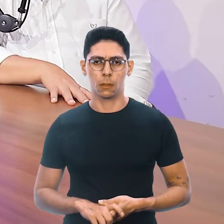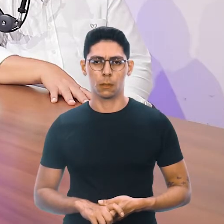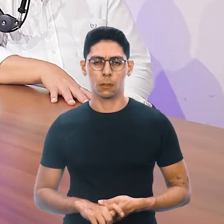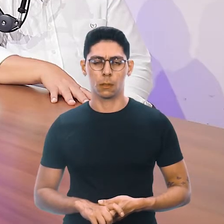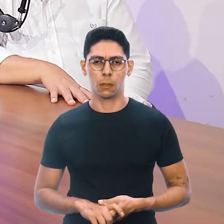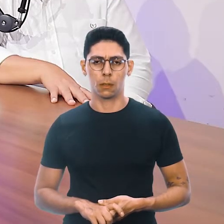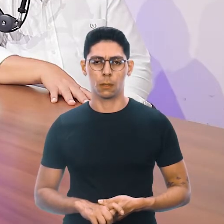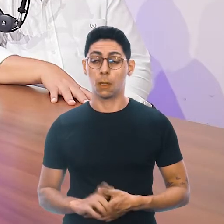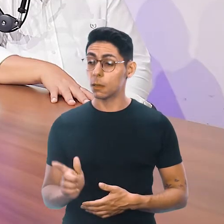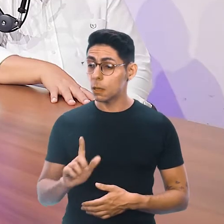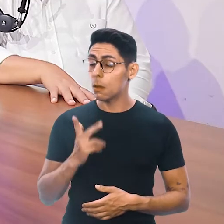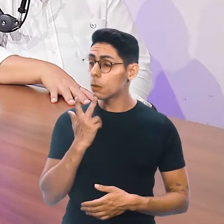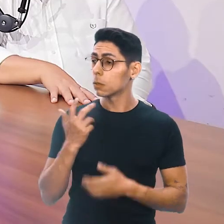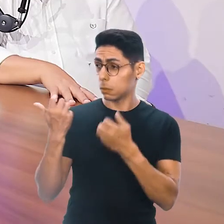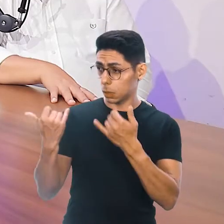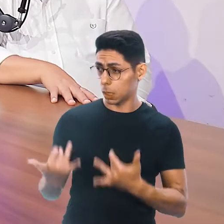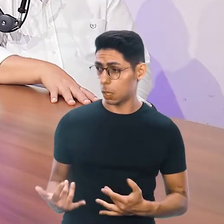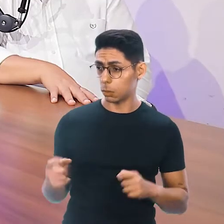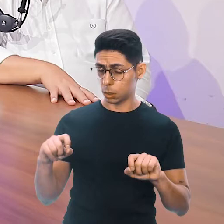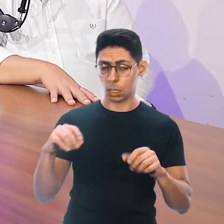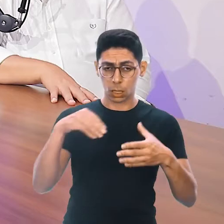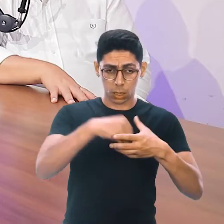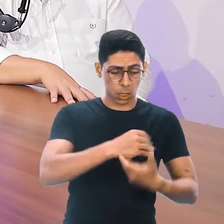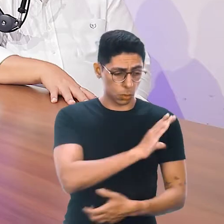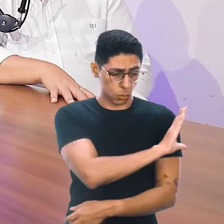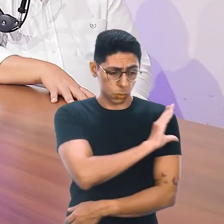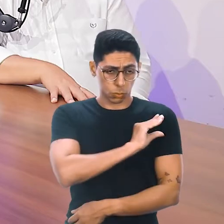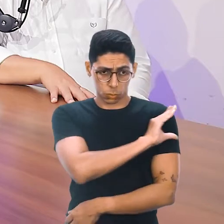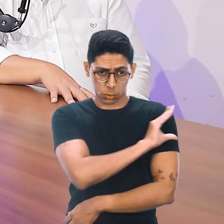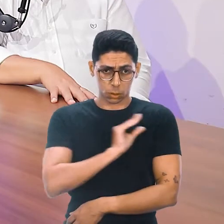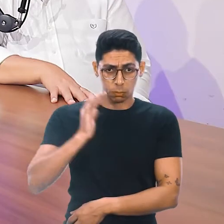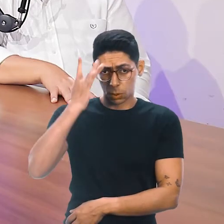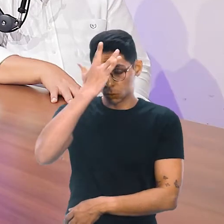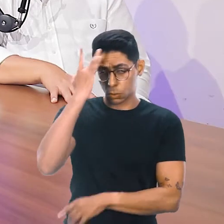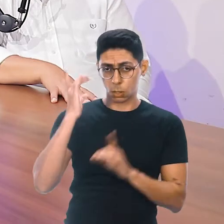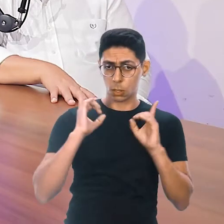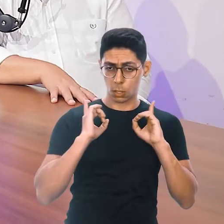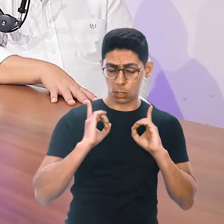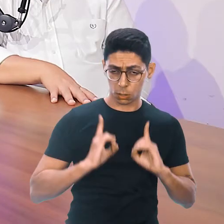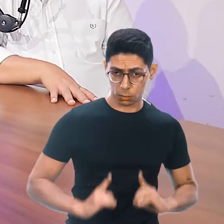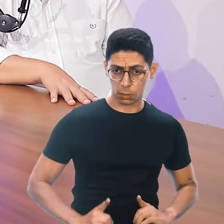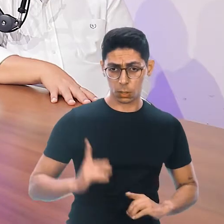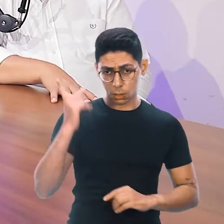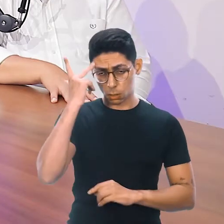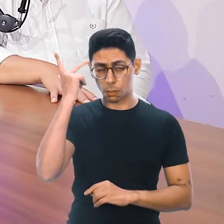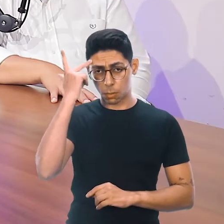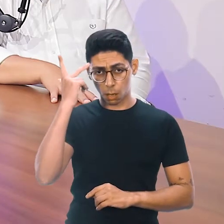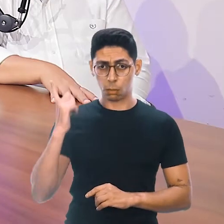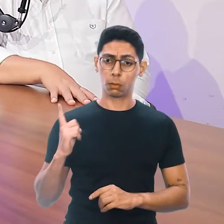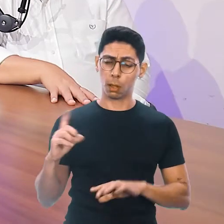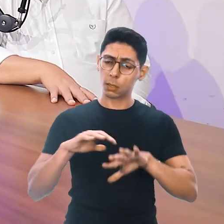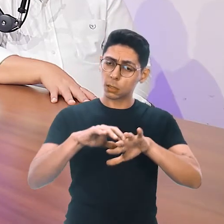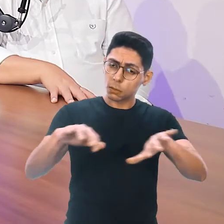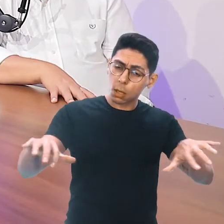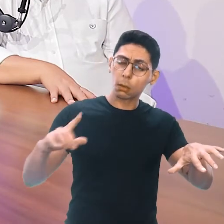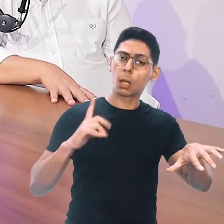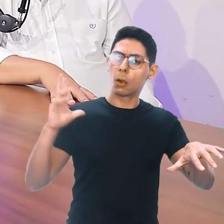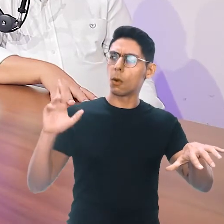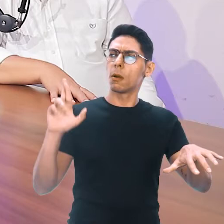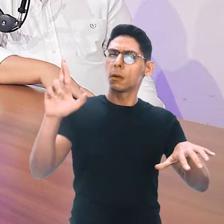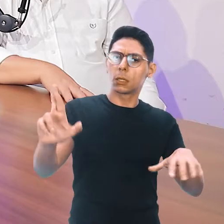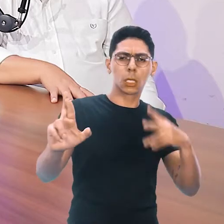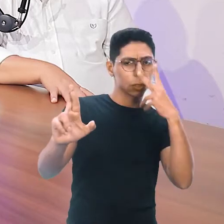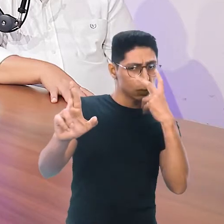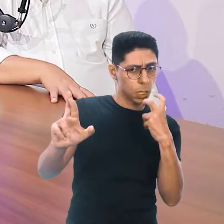Não, é que eu ia te falar que aqui no Conselho das Pessoas com Deficiência de São Paulo, Sim, eles têm essa divisão. Então, tem o representante do cego, o representante